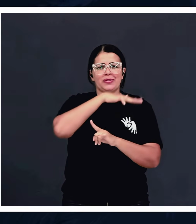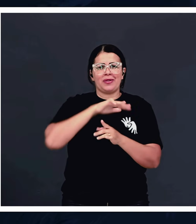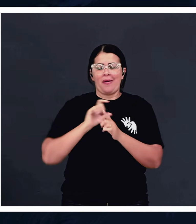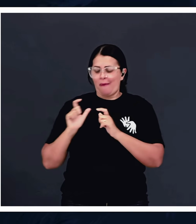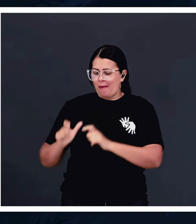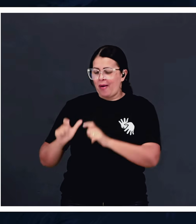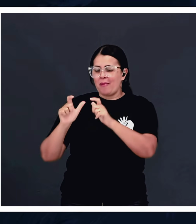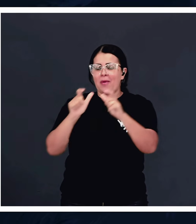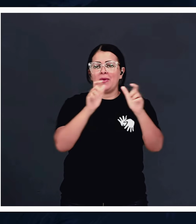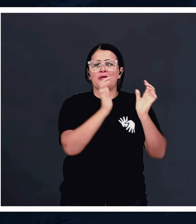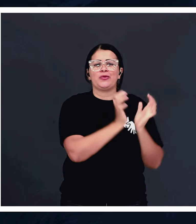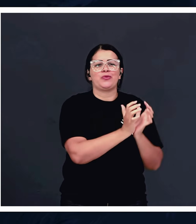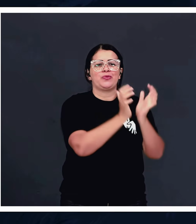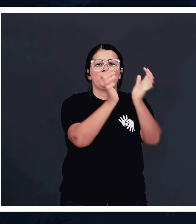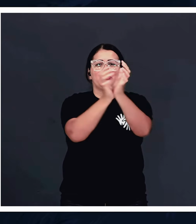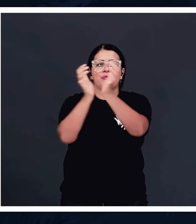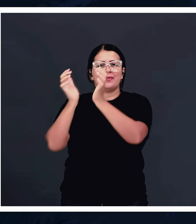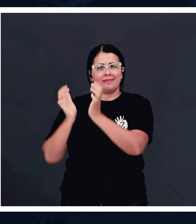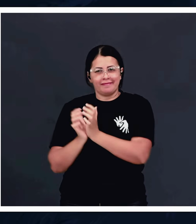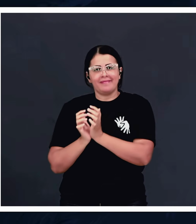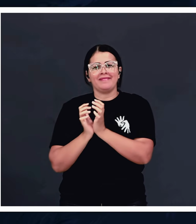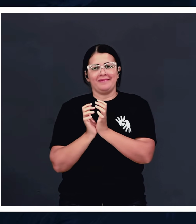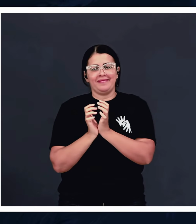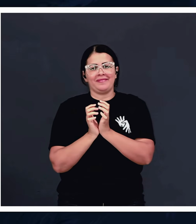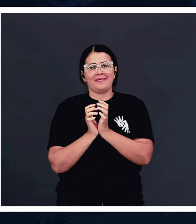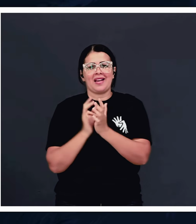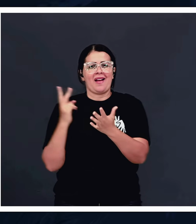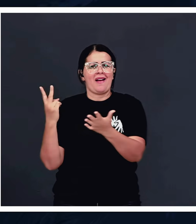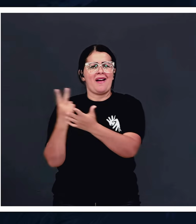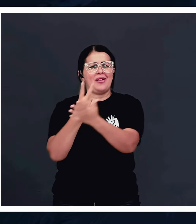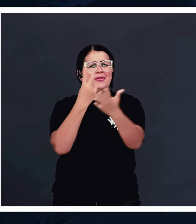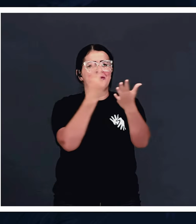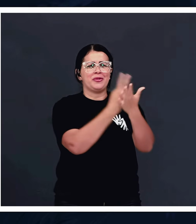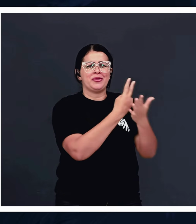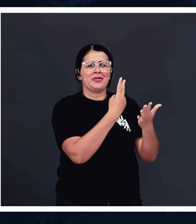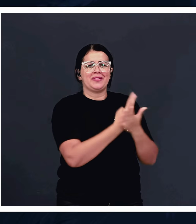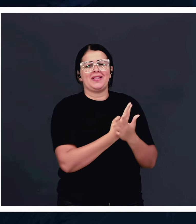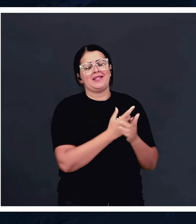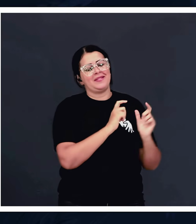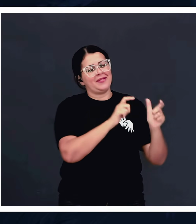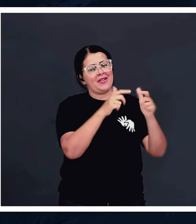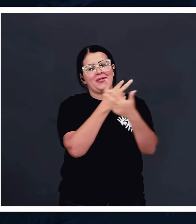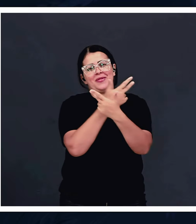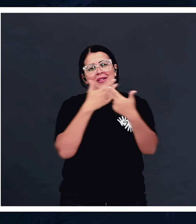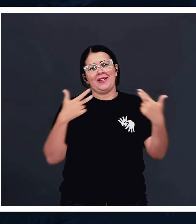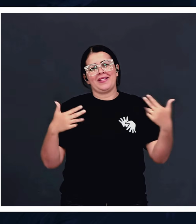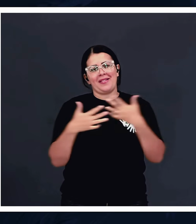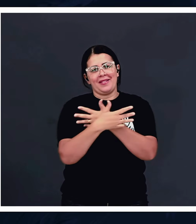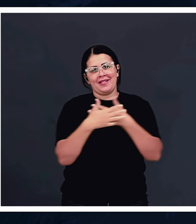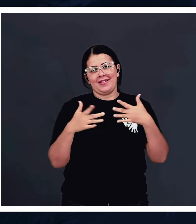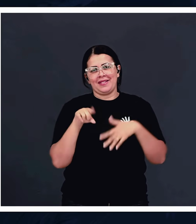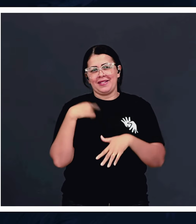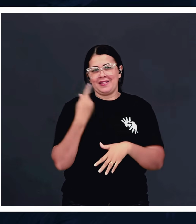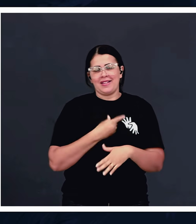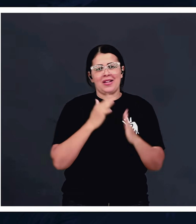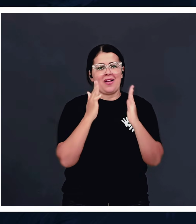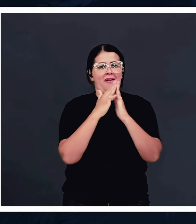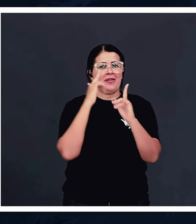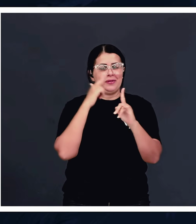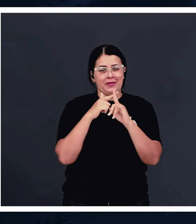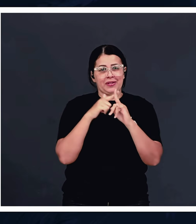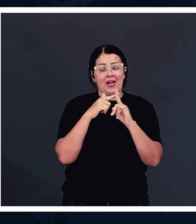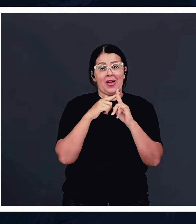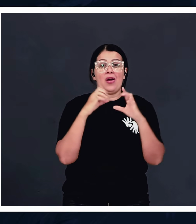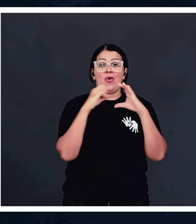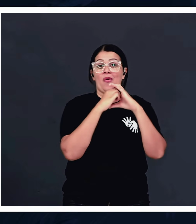pequenos grupos, cultos que acontecem em diversos lugares da nossa cidade. A nossa igreja, ela tem uma